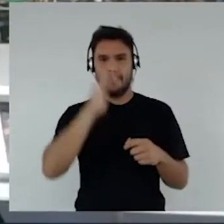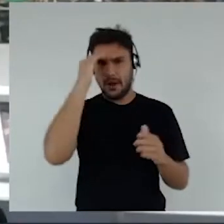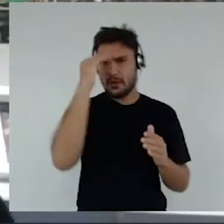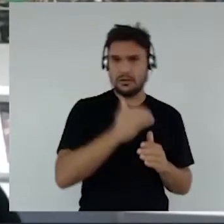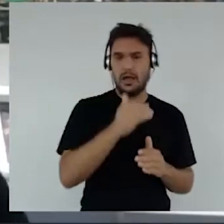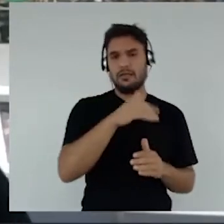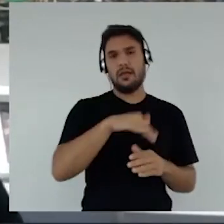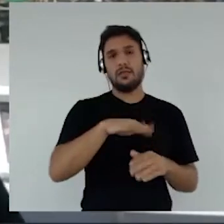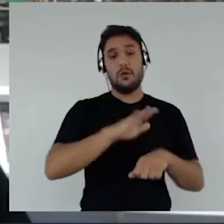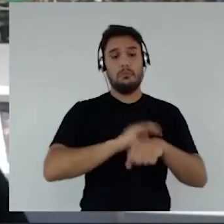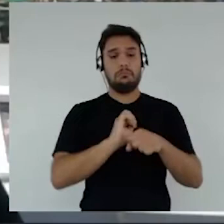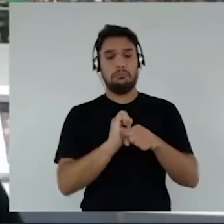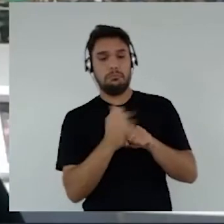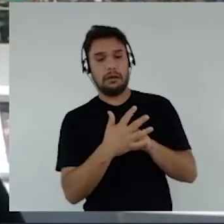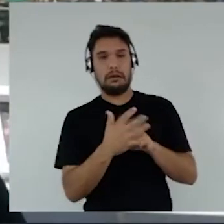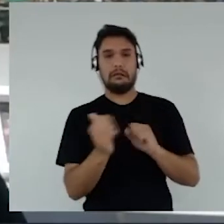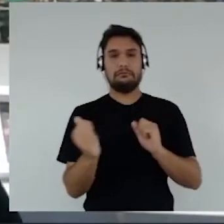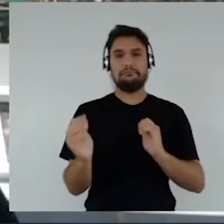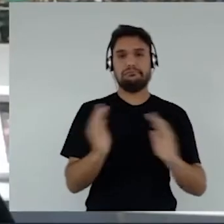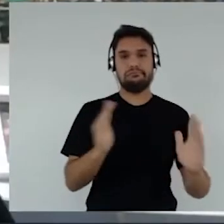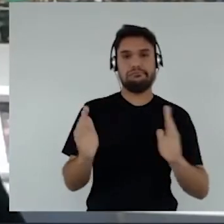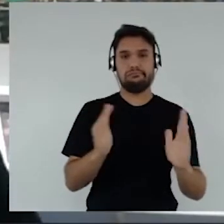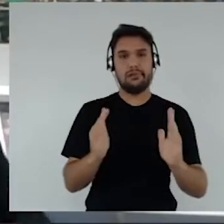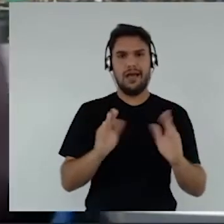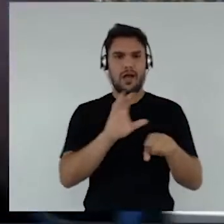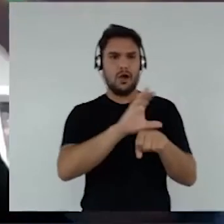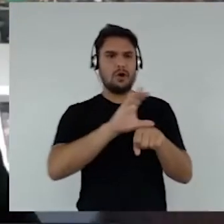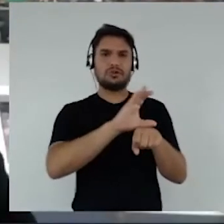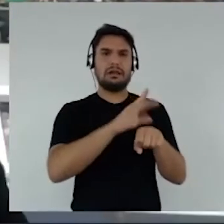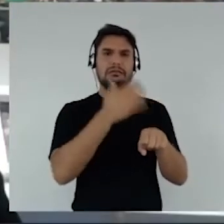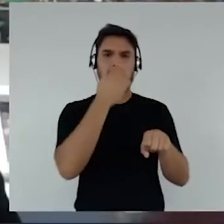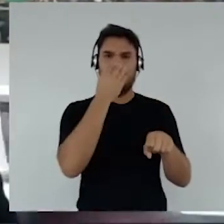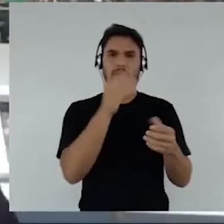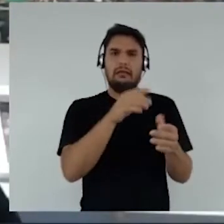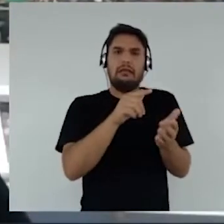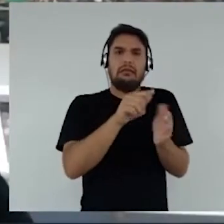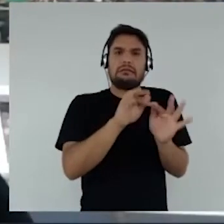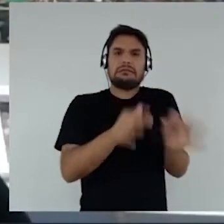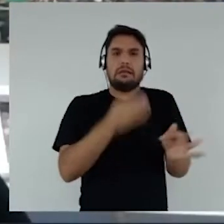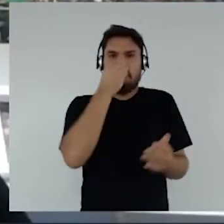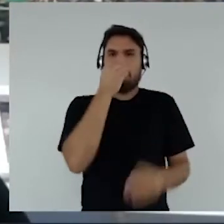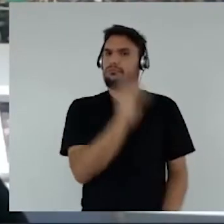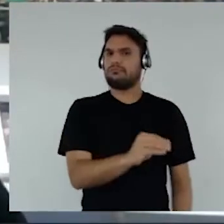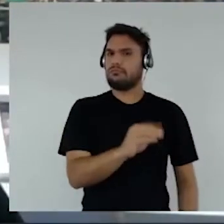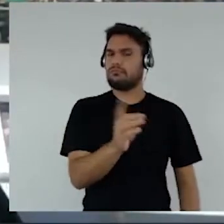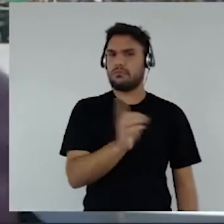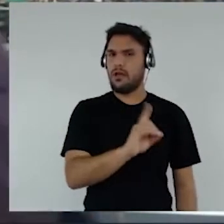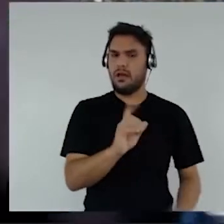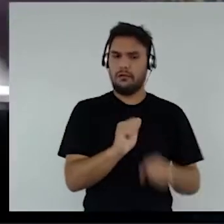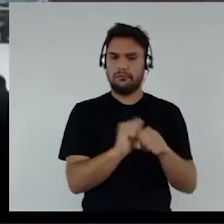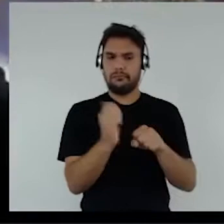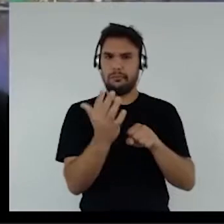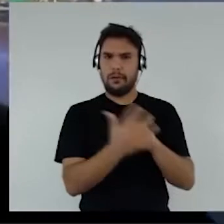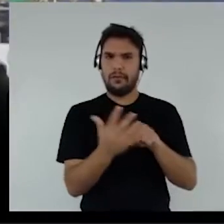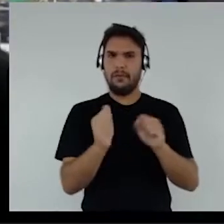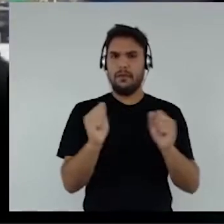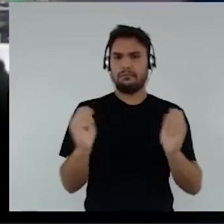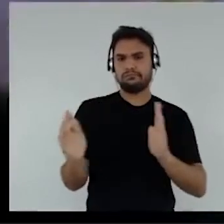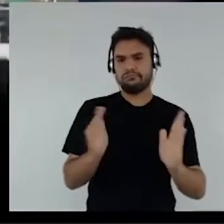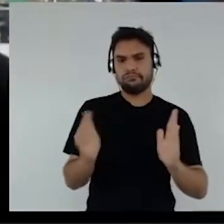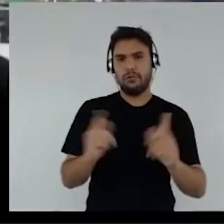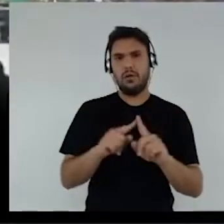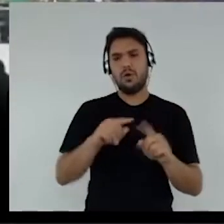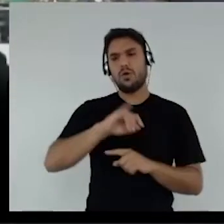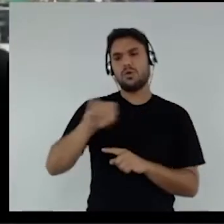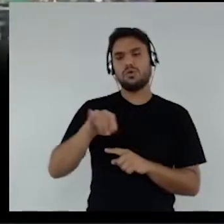tempo de pandemia não pode tornar a Constituição uma folha de papel. O tempo de pandemia não pode tornar instável aquilo que